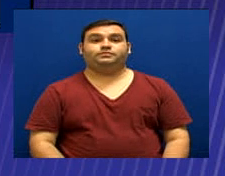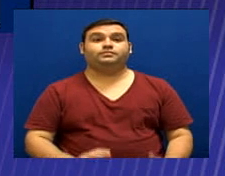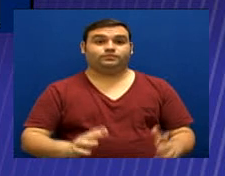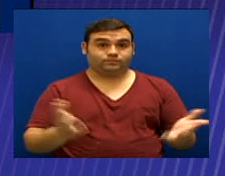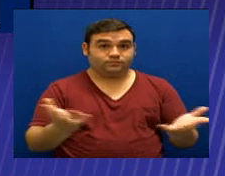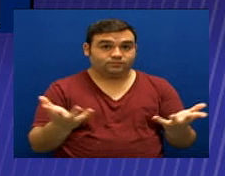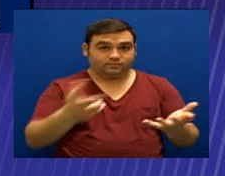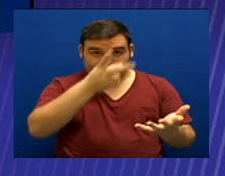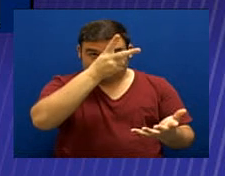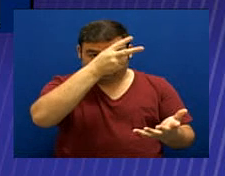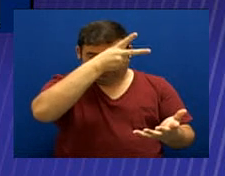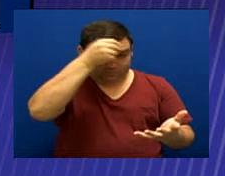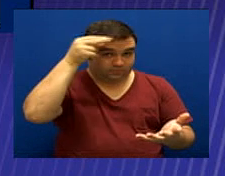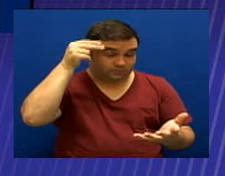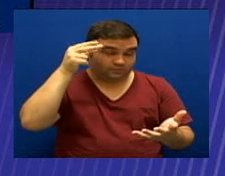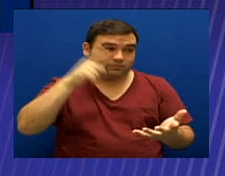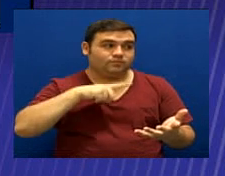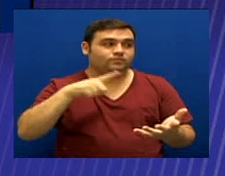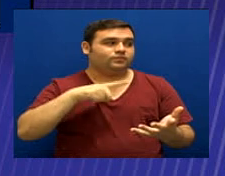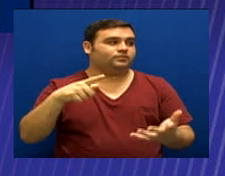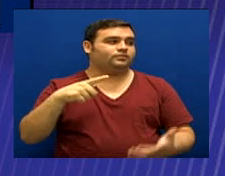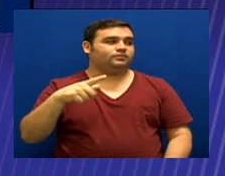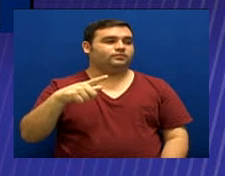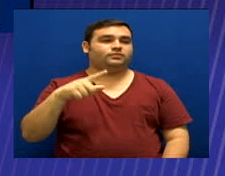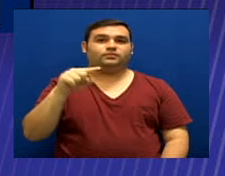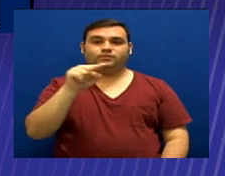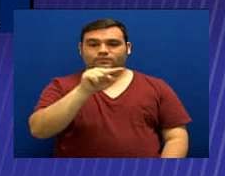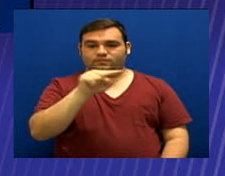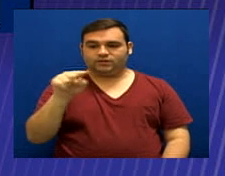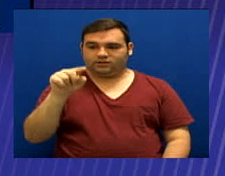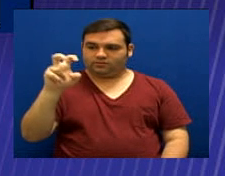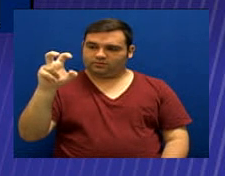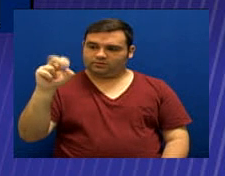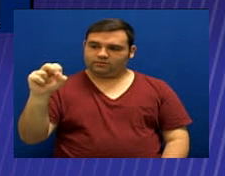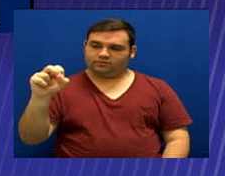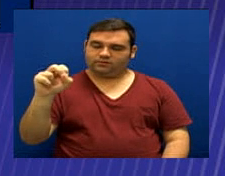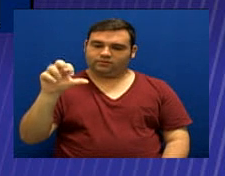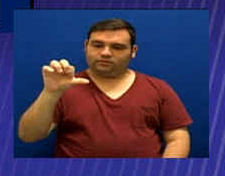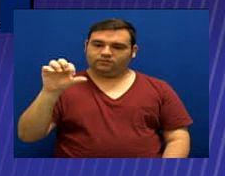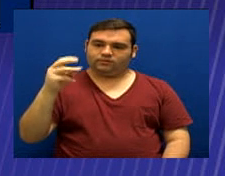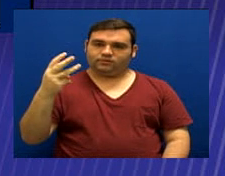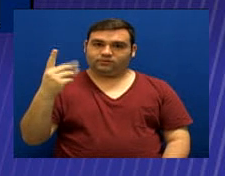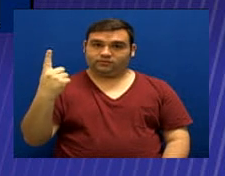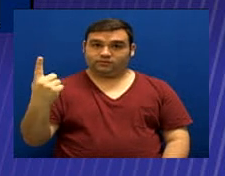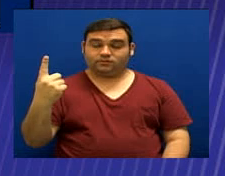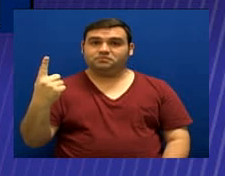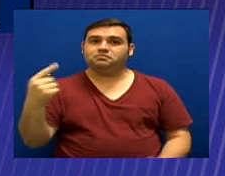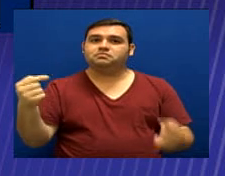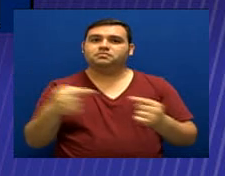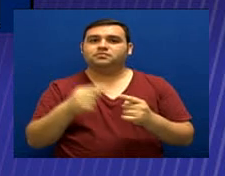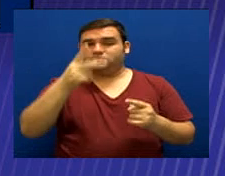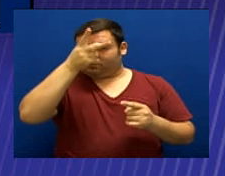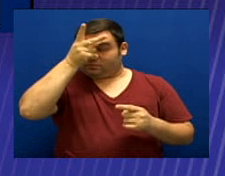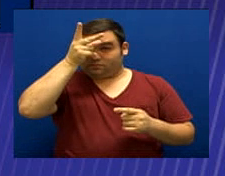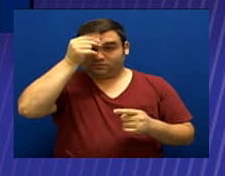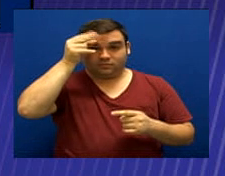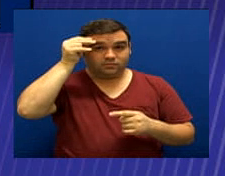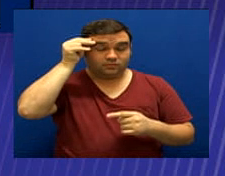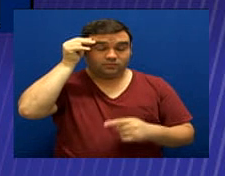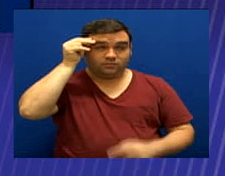aí temos a prefeitura resultado nominal com menos 50 931 significa que a prefeitura